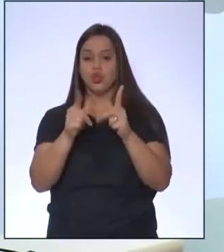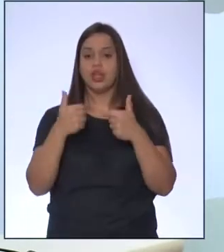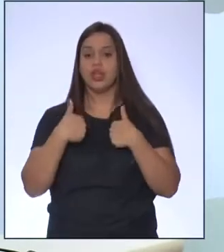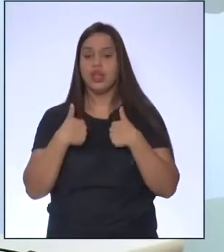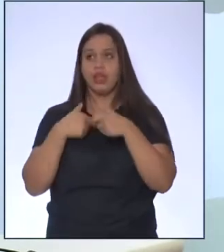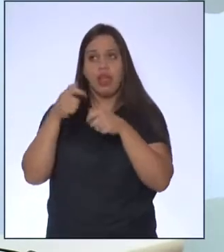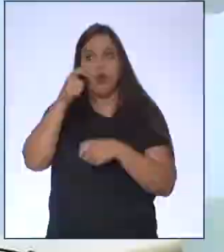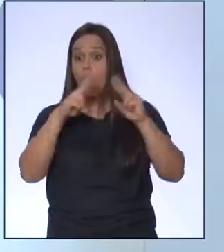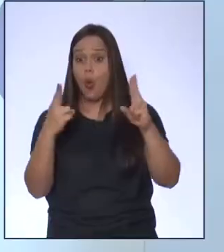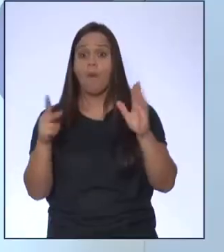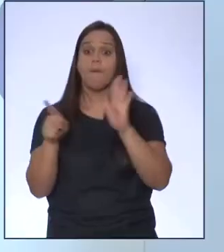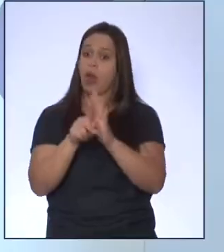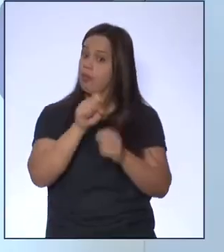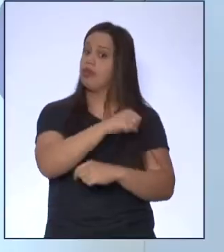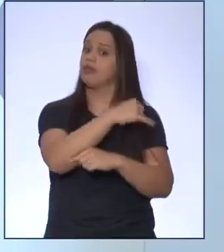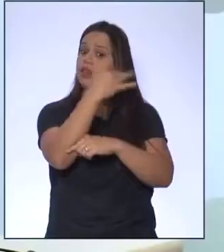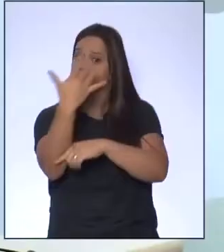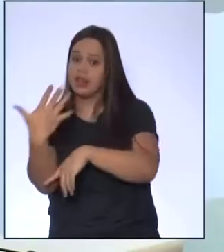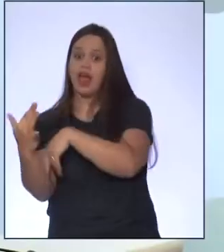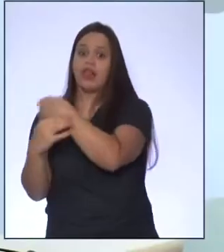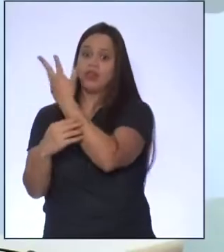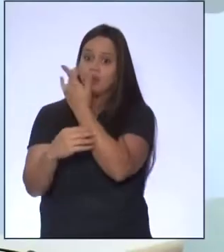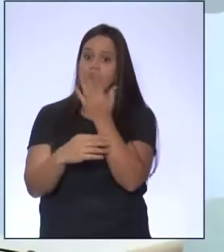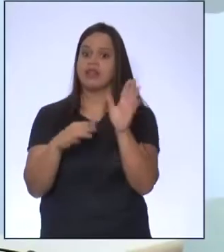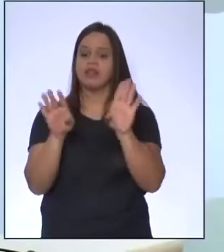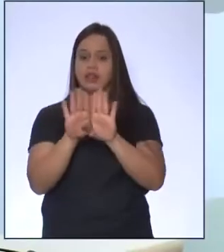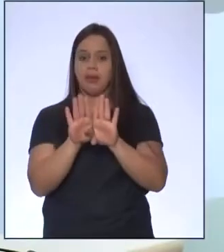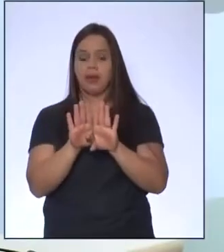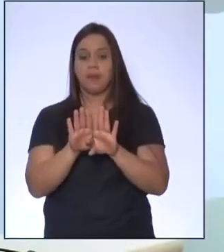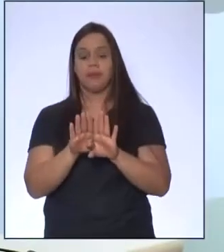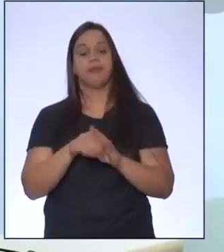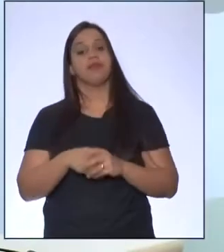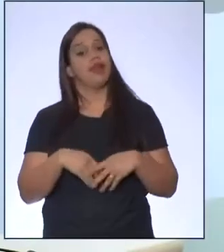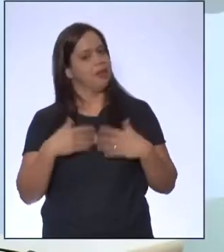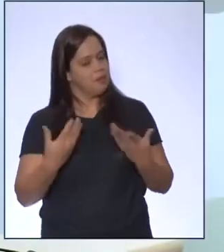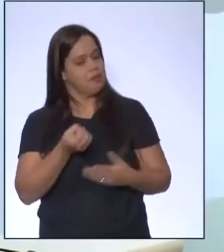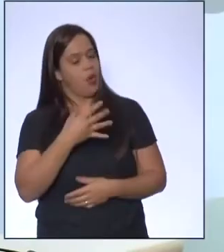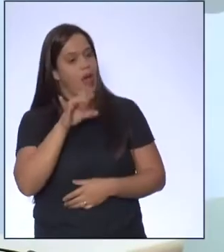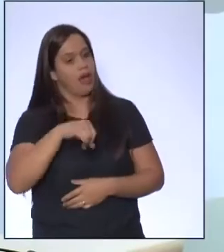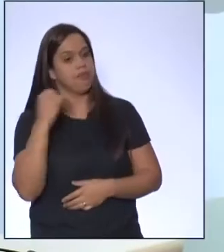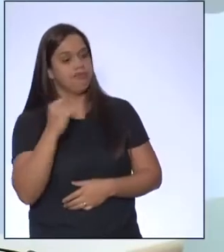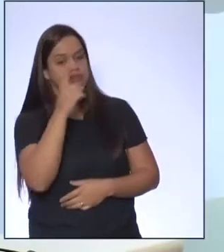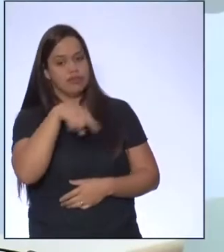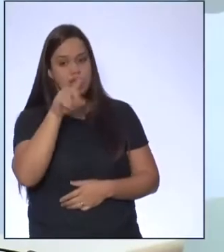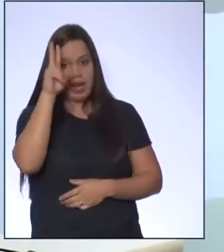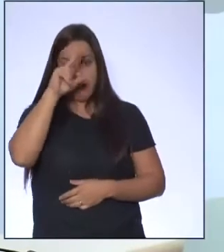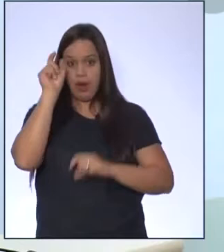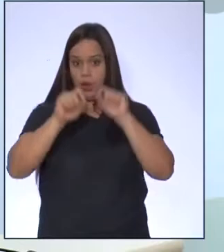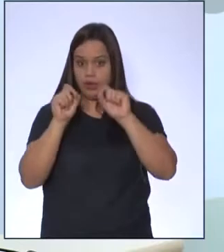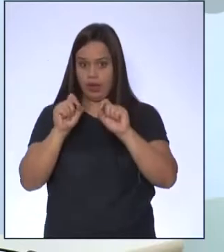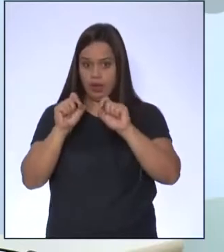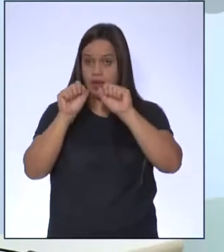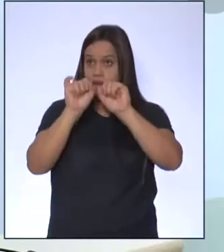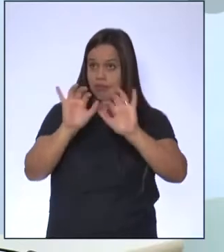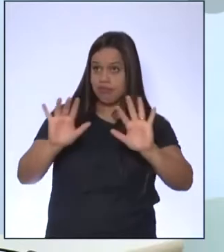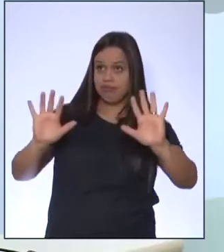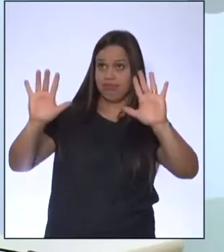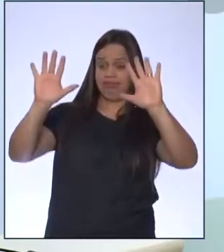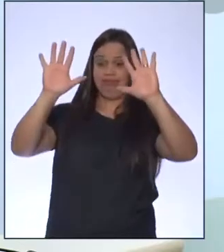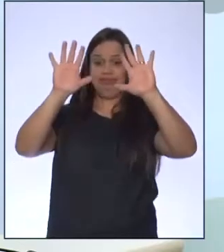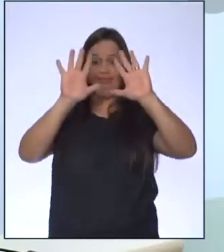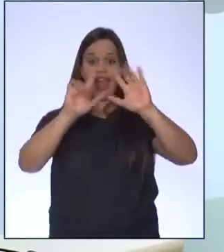observações no meu cotidiano. É importante a gente lembrar, todos vocês que nos acompanham nessa manhã, que a paisagem ela